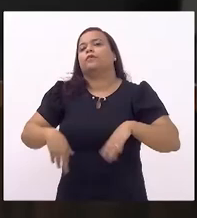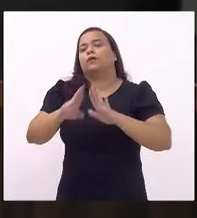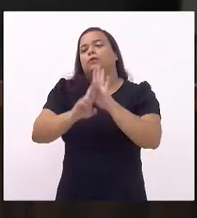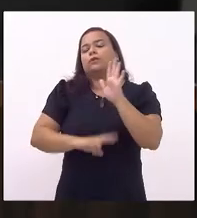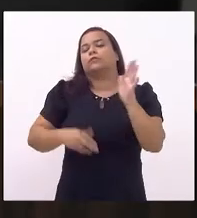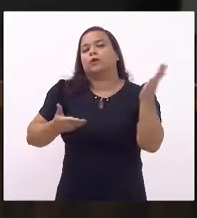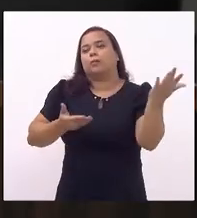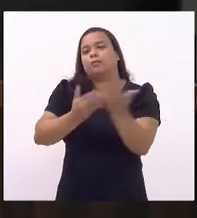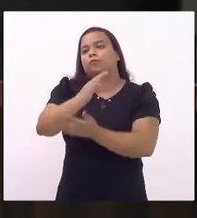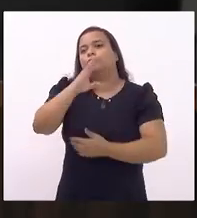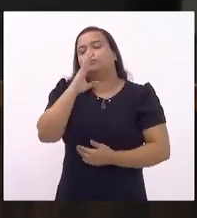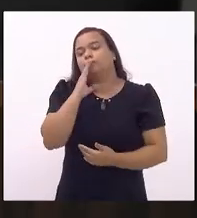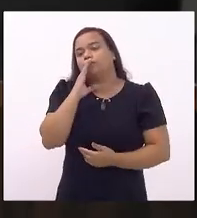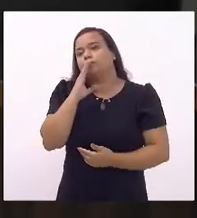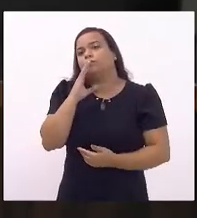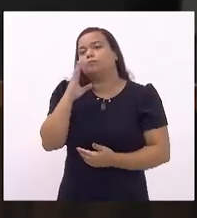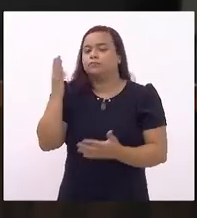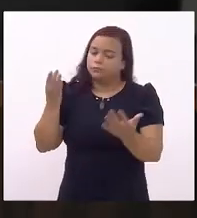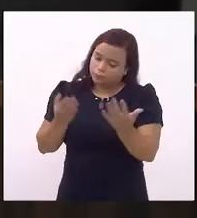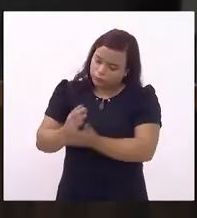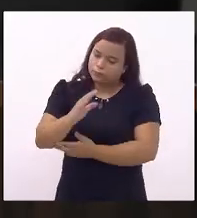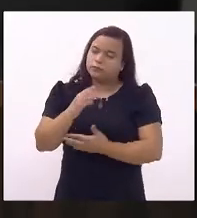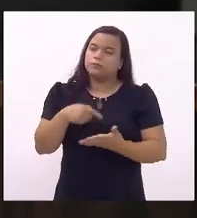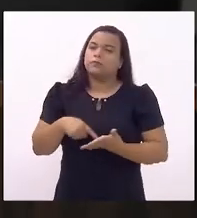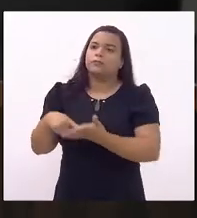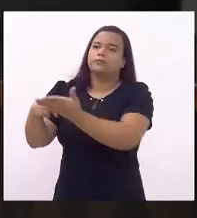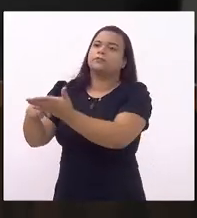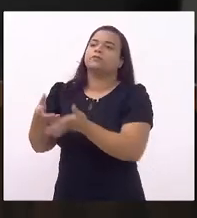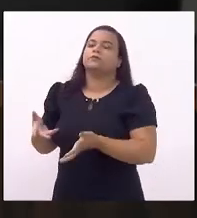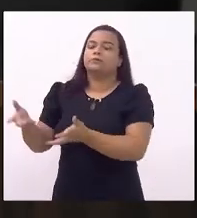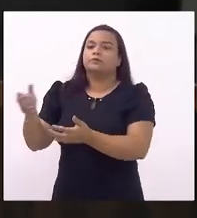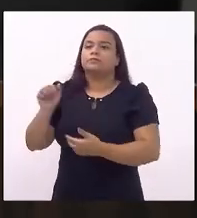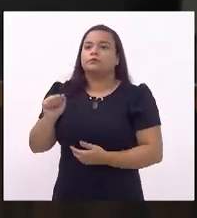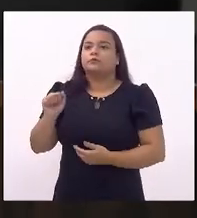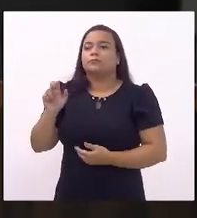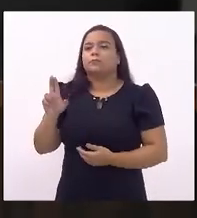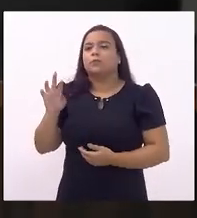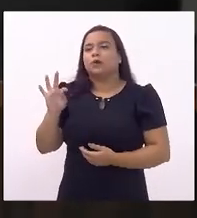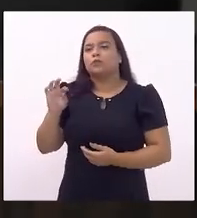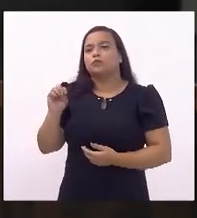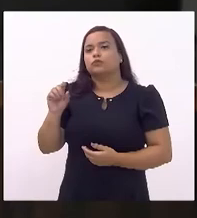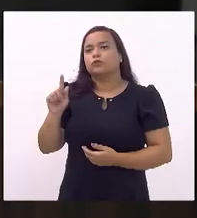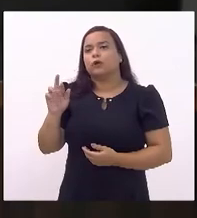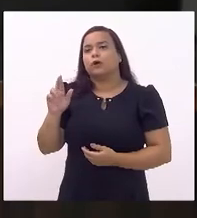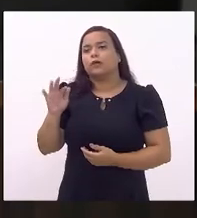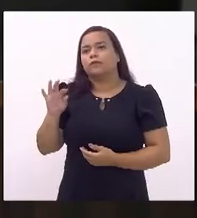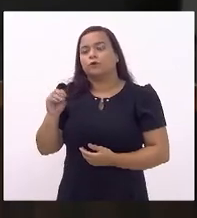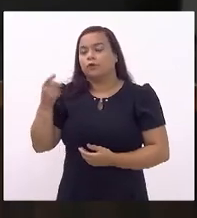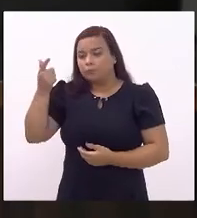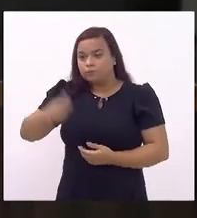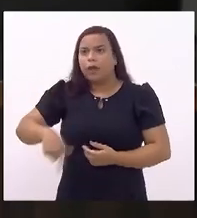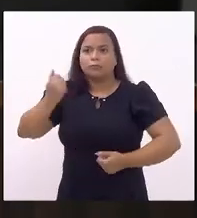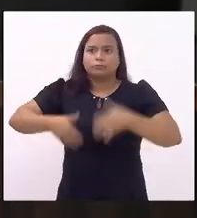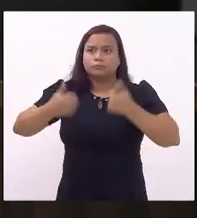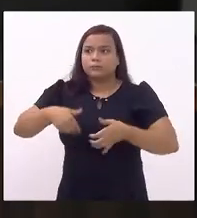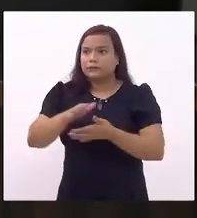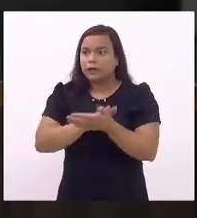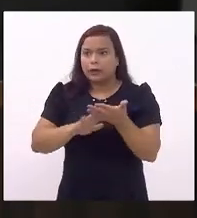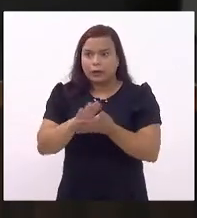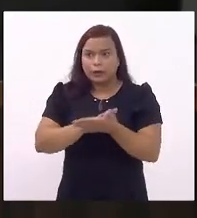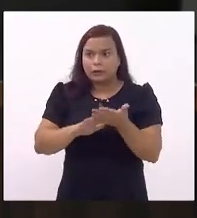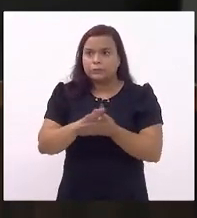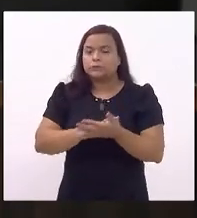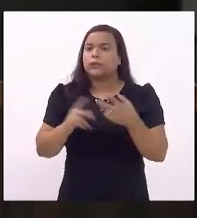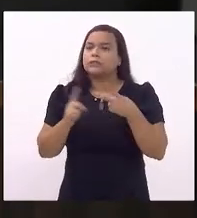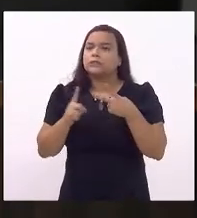Se os que aprovam permaneçam como estão aprovados, vai autógrafo. Nada mais a tratar na